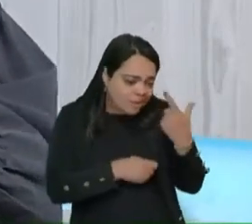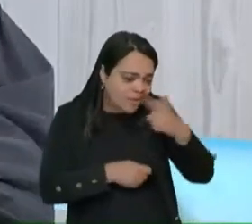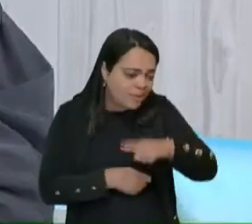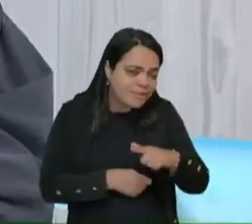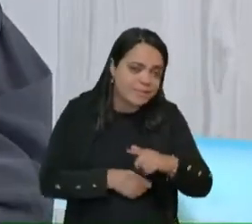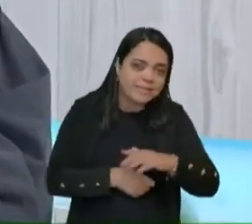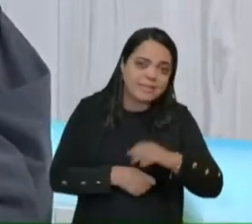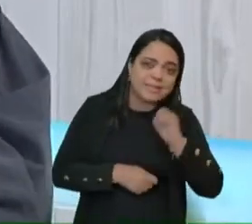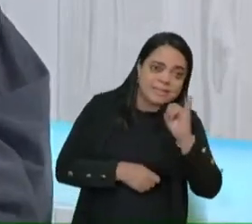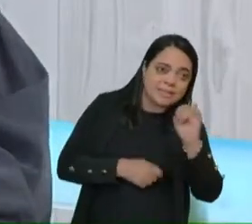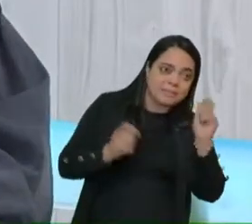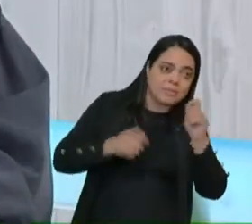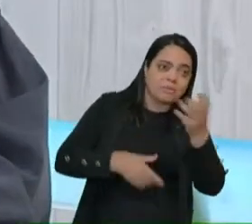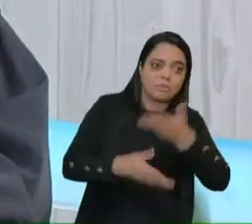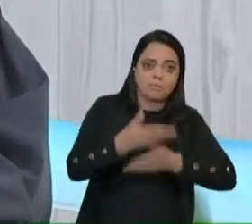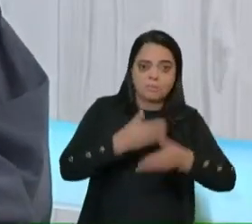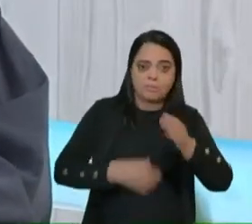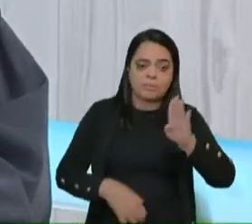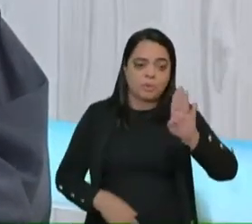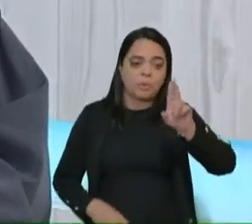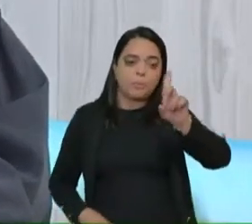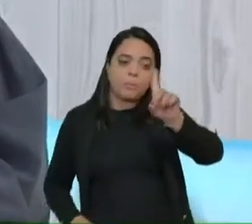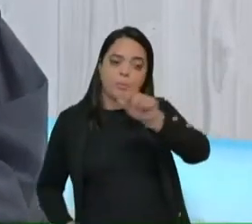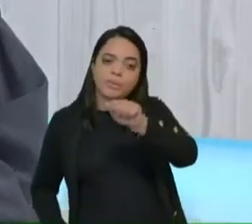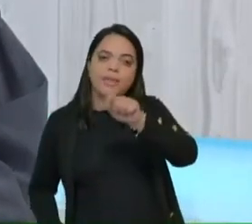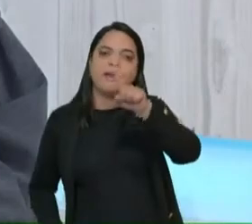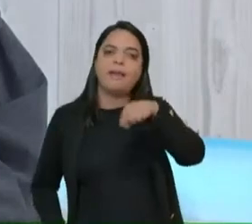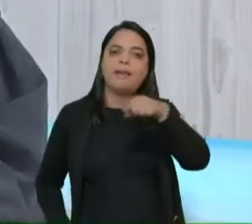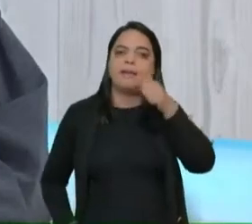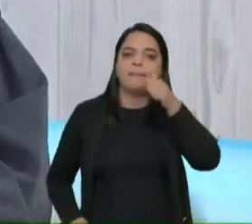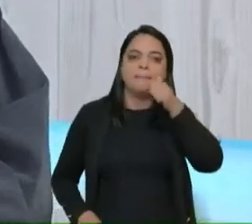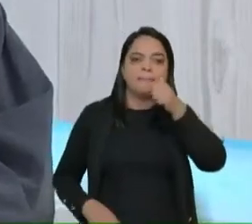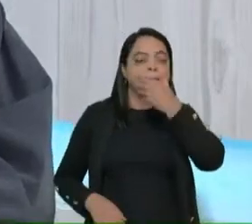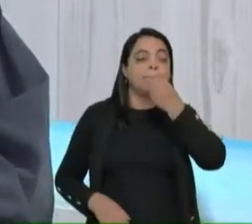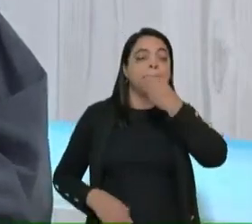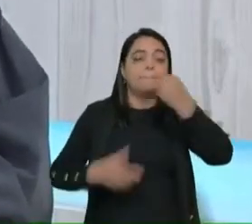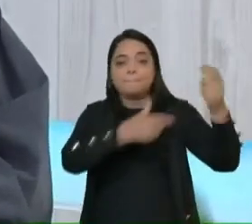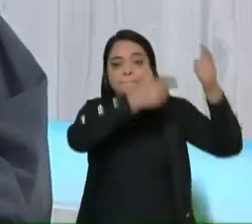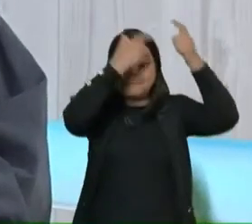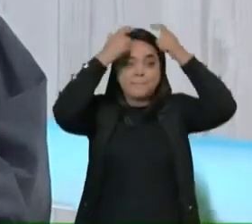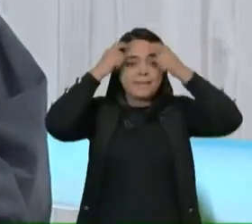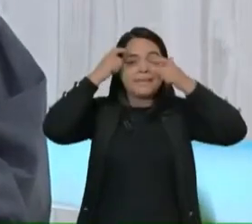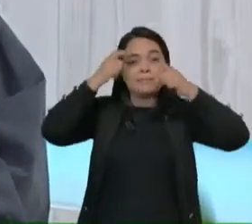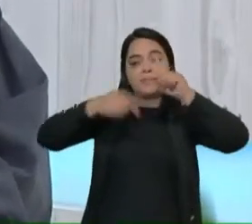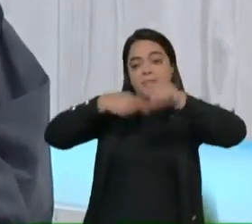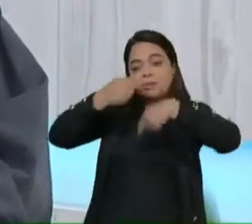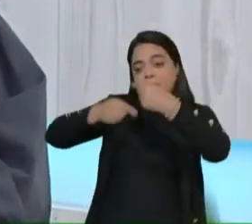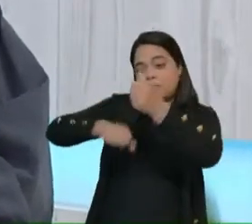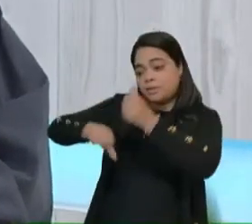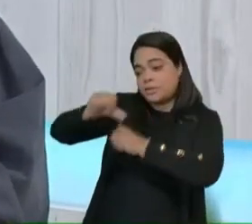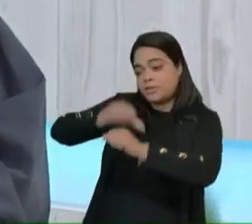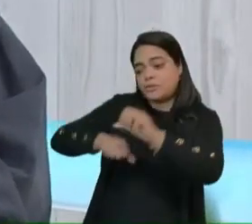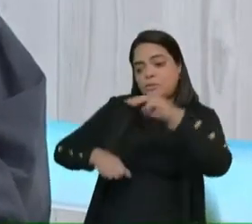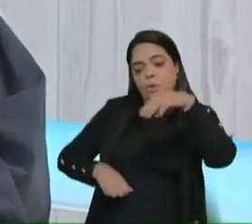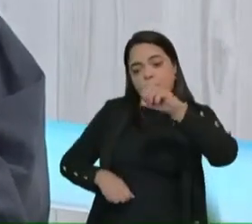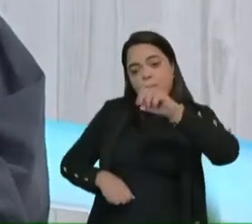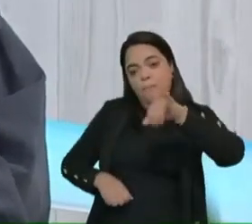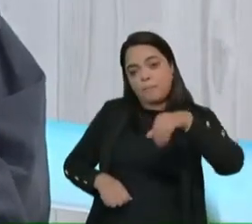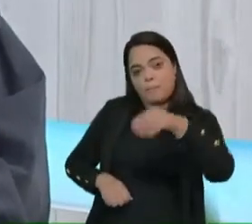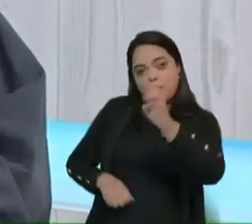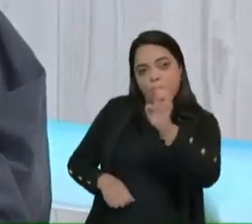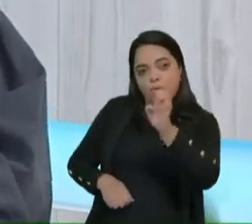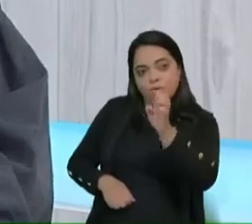Eh chamun buuda era um príncipe antes de se tornar um um mong né mendicante